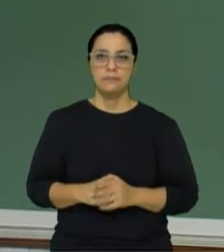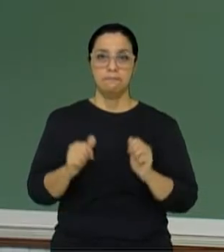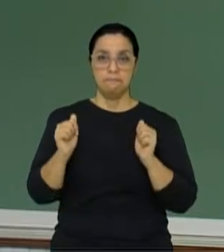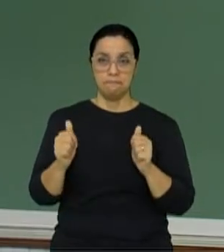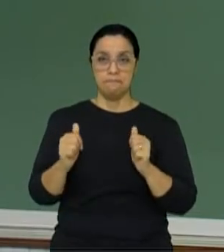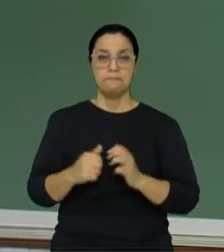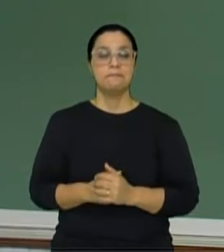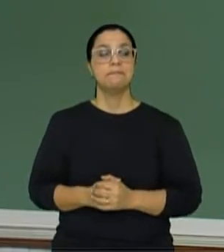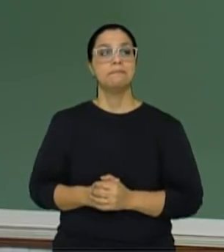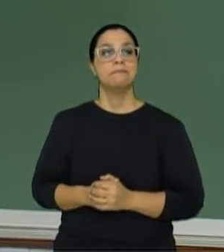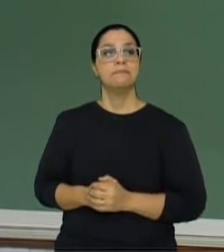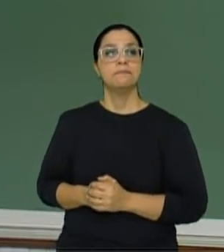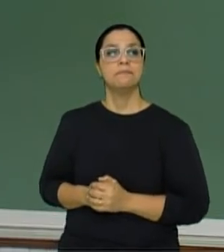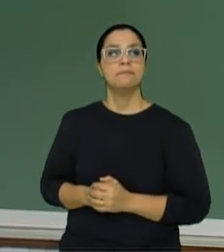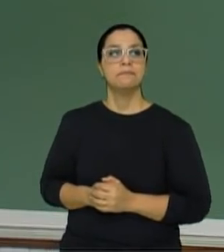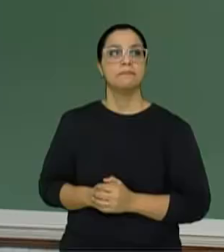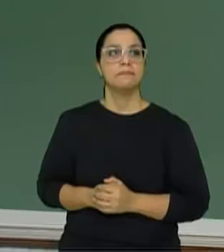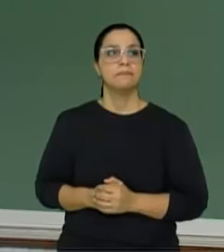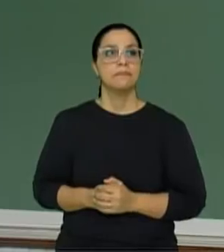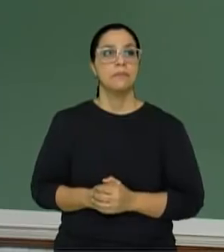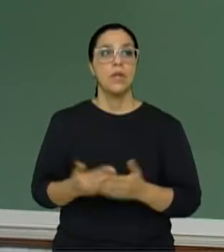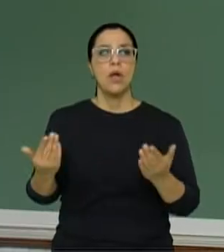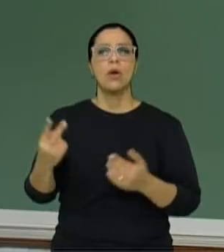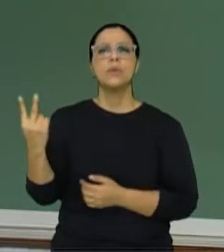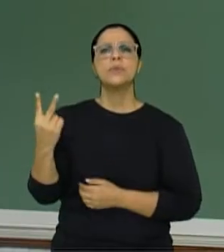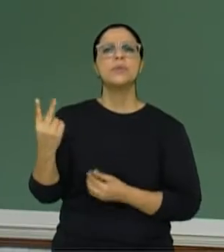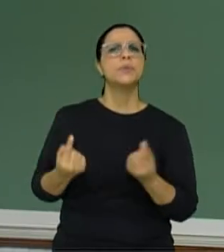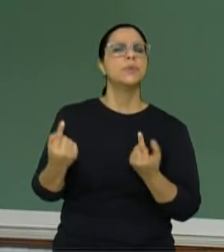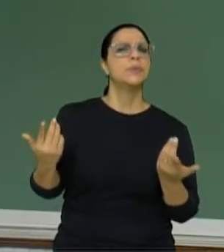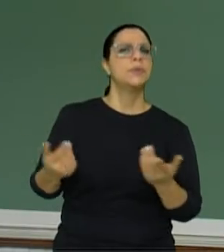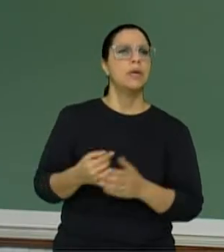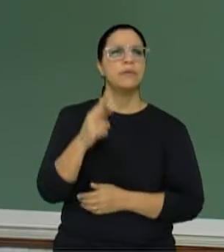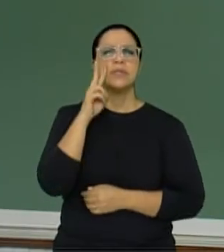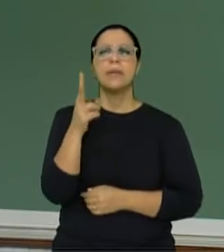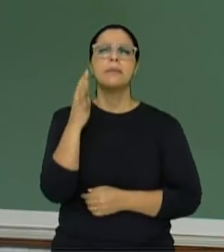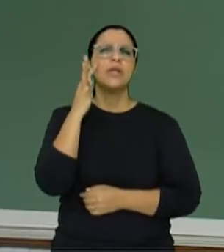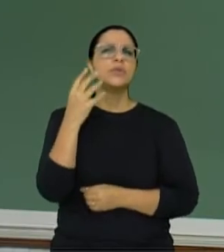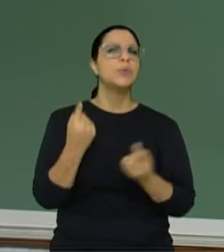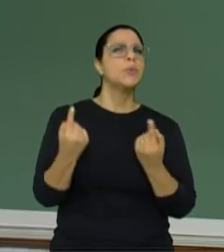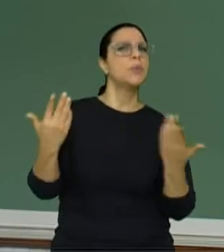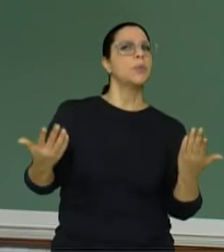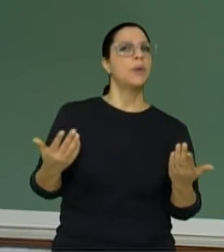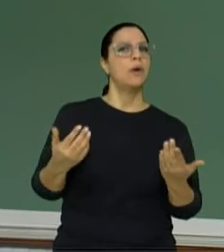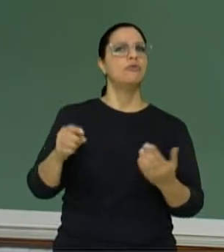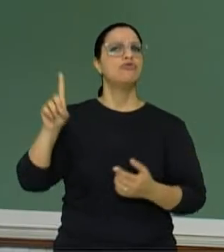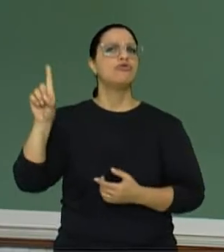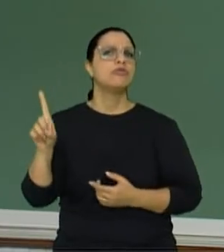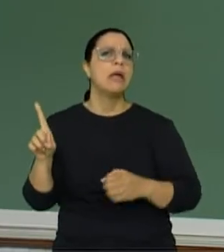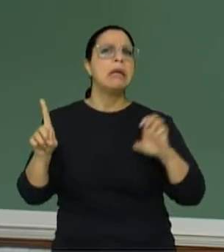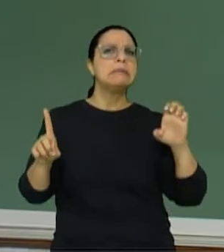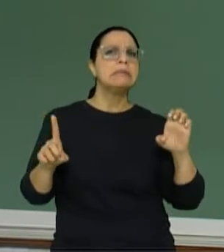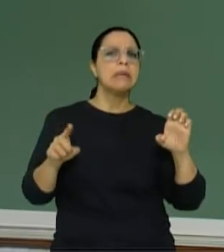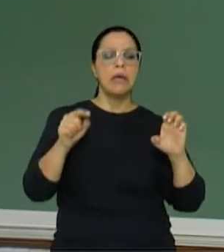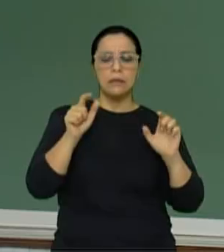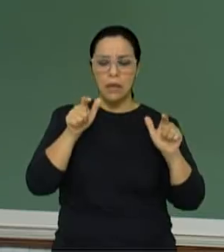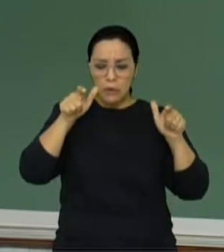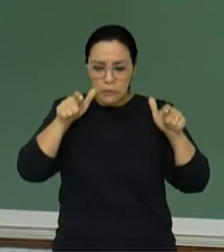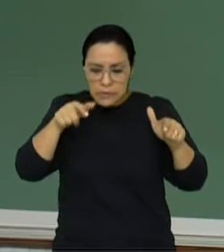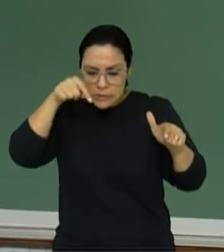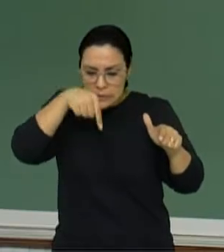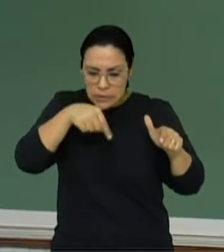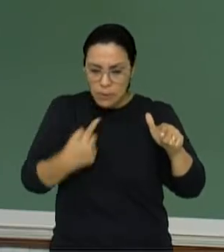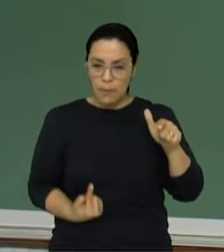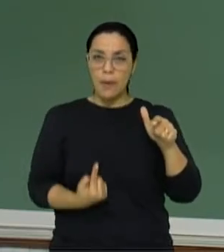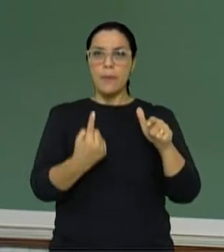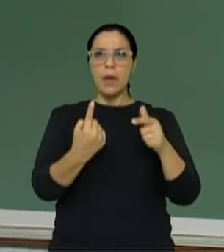Beleza? Ok. E a segunda? O que você imagina que seja a segunda, A